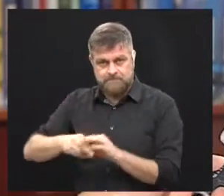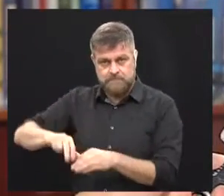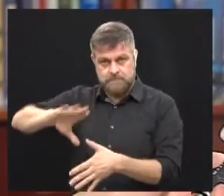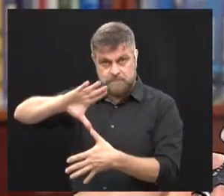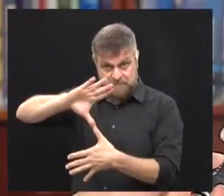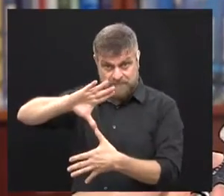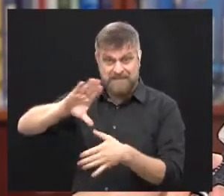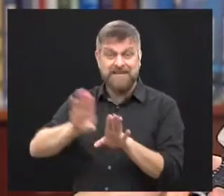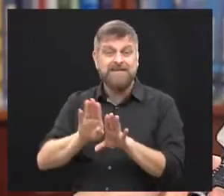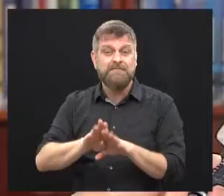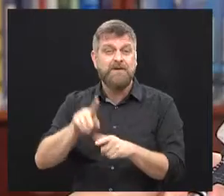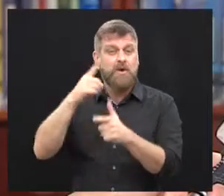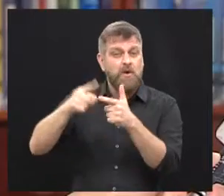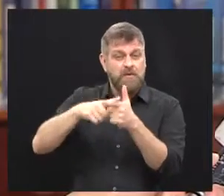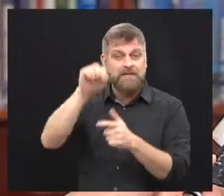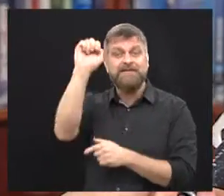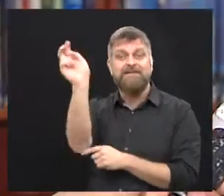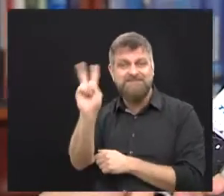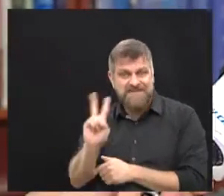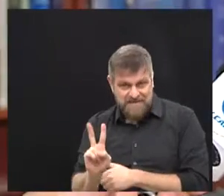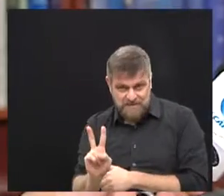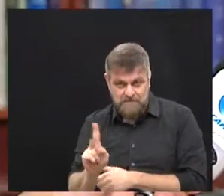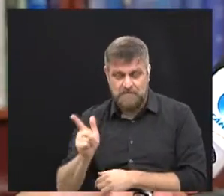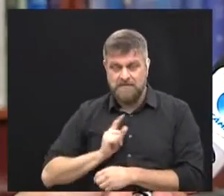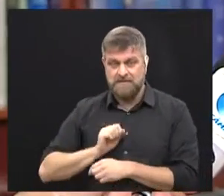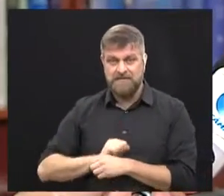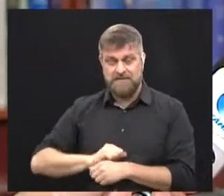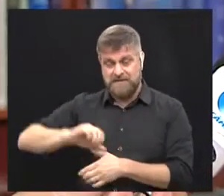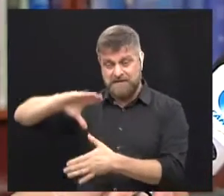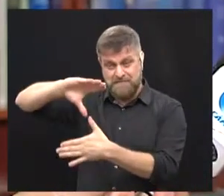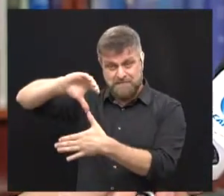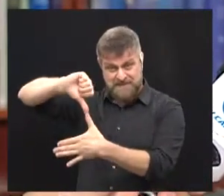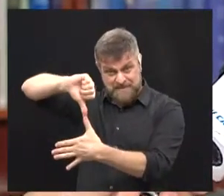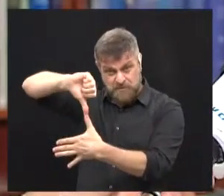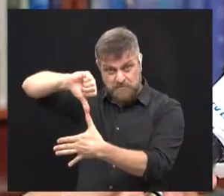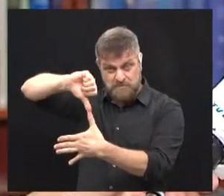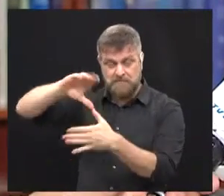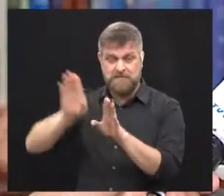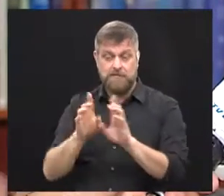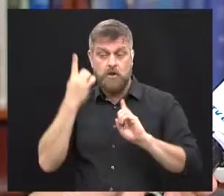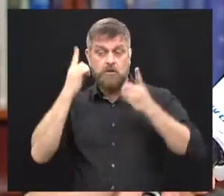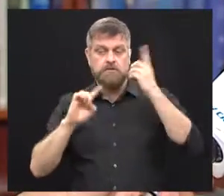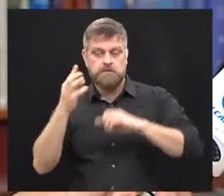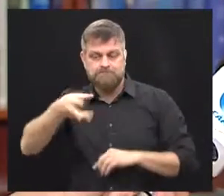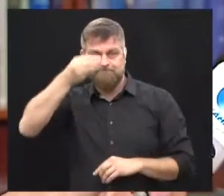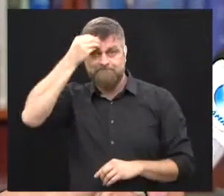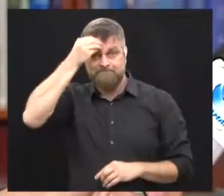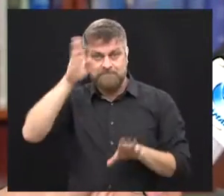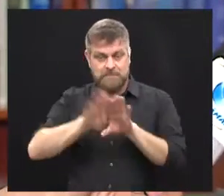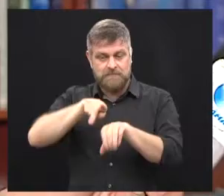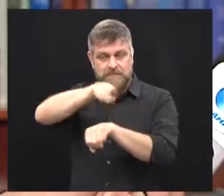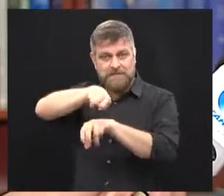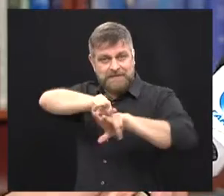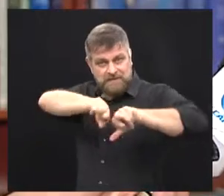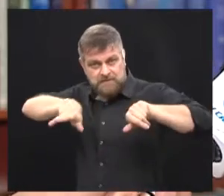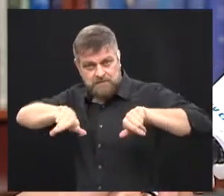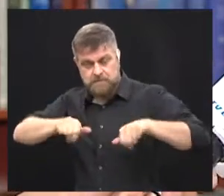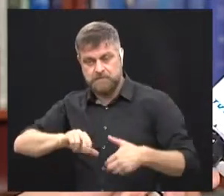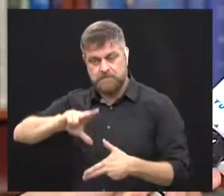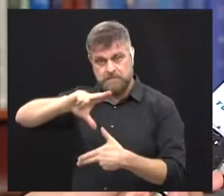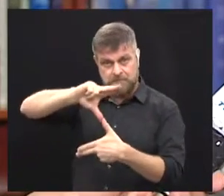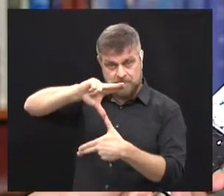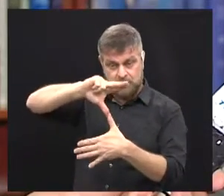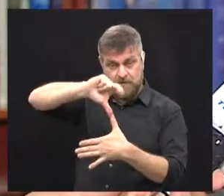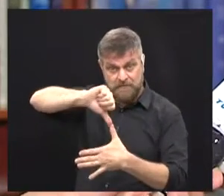Venezuela aqui na América do Sul, e o Chile entende, outros países, inclusive não só aqui da América do Sul, entende